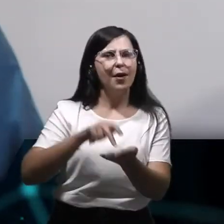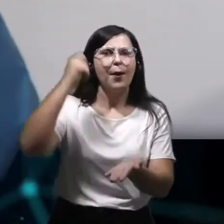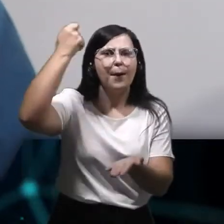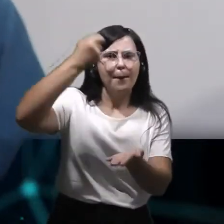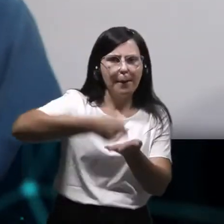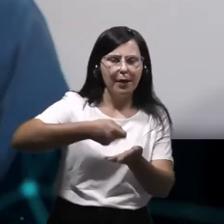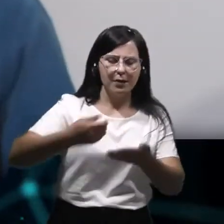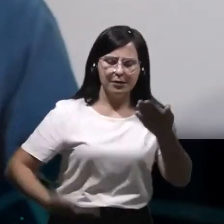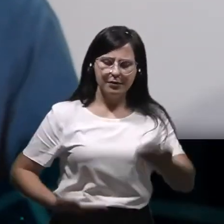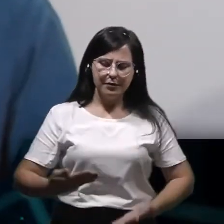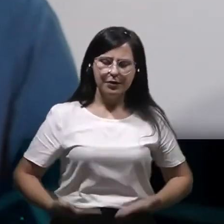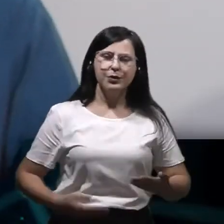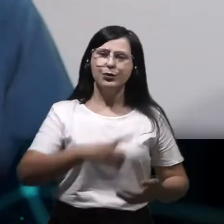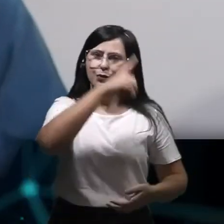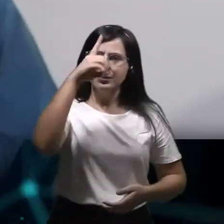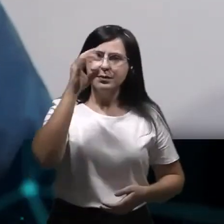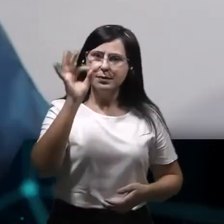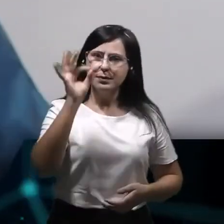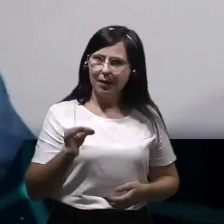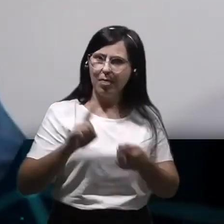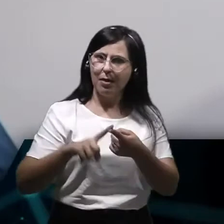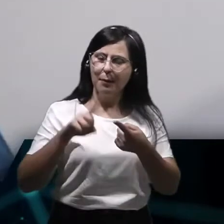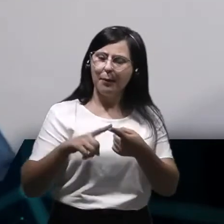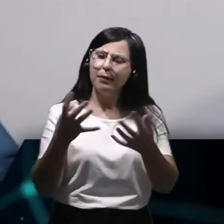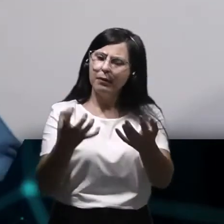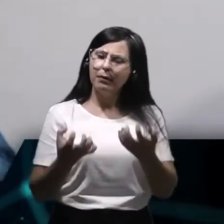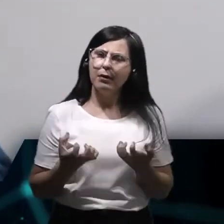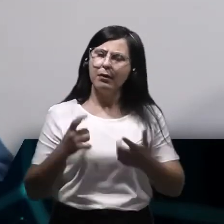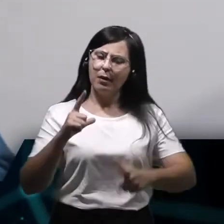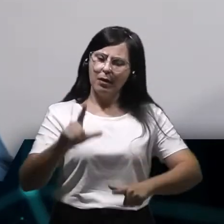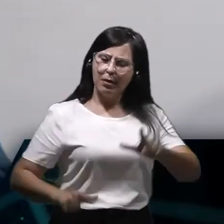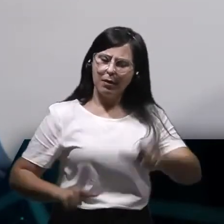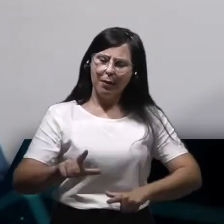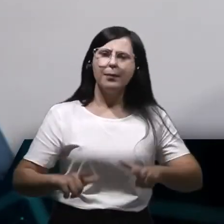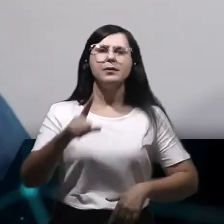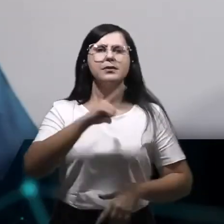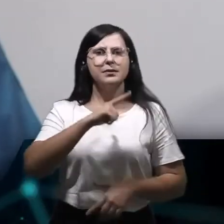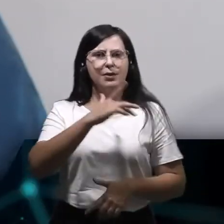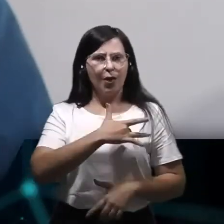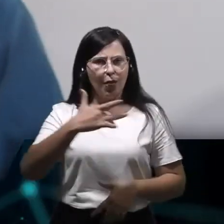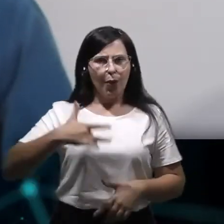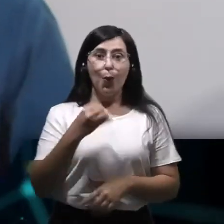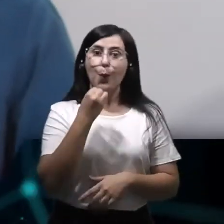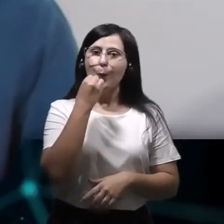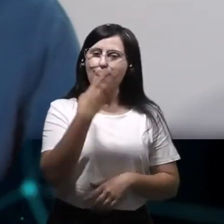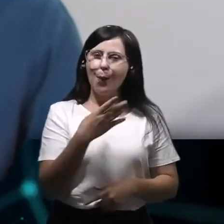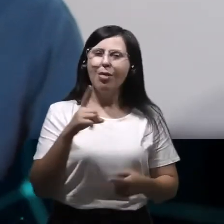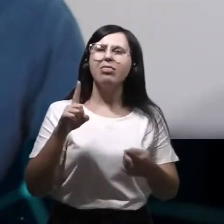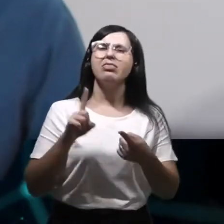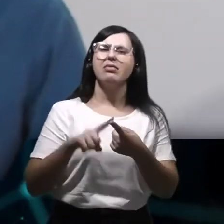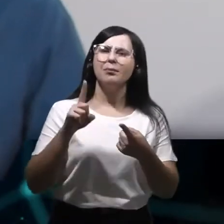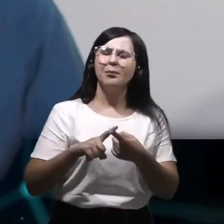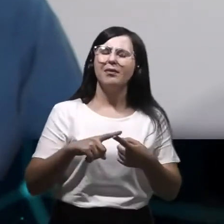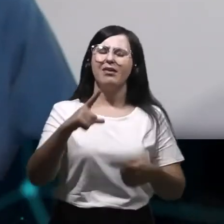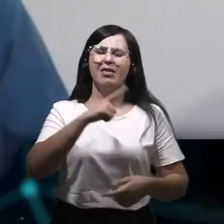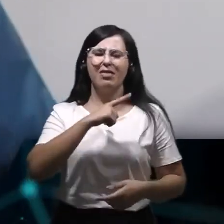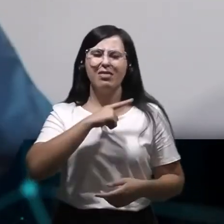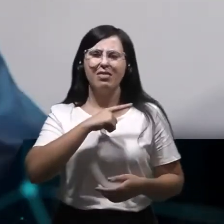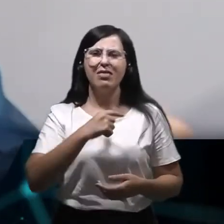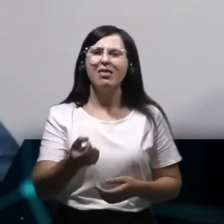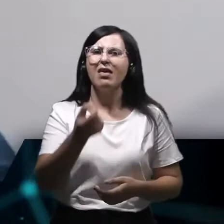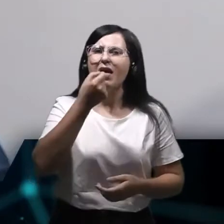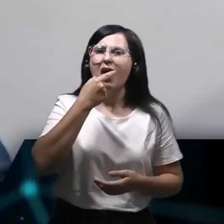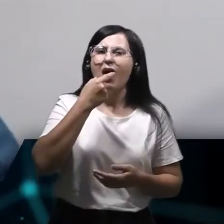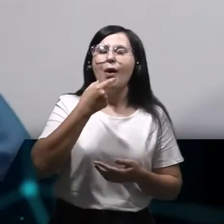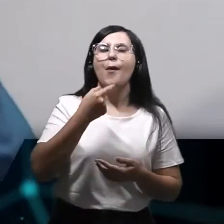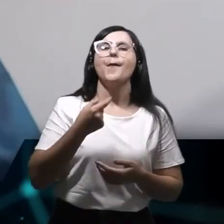dia, uma mudança que tenha proposta de trabalho, que venha realmente ter uma saúde de qualidade, que encontre um medicamento no hospital, que